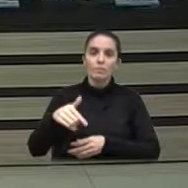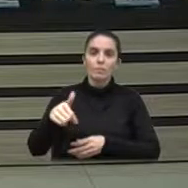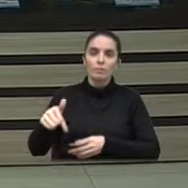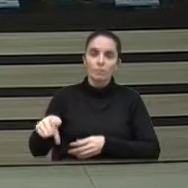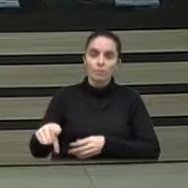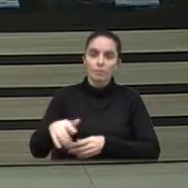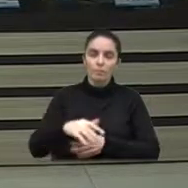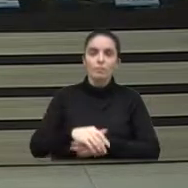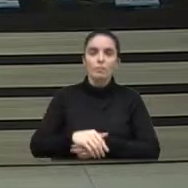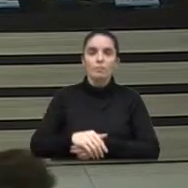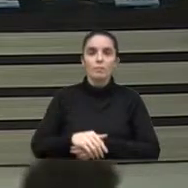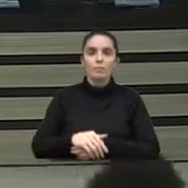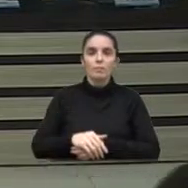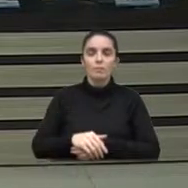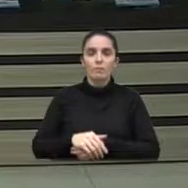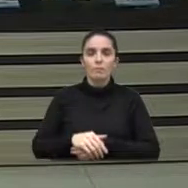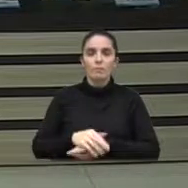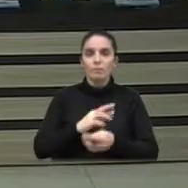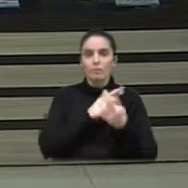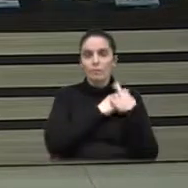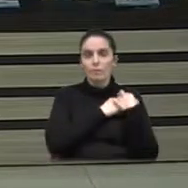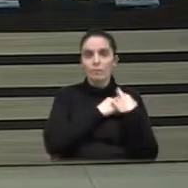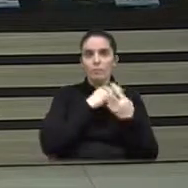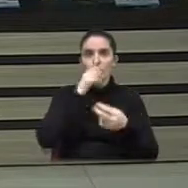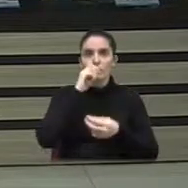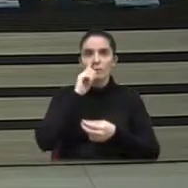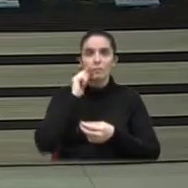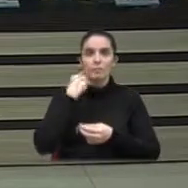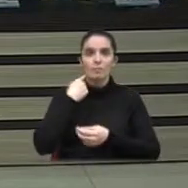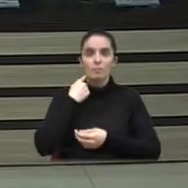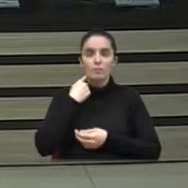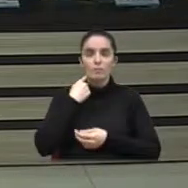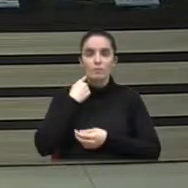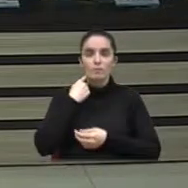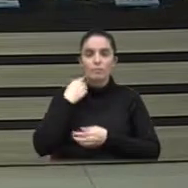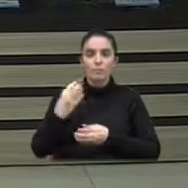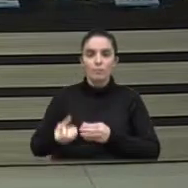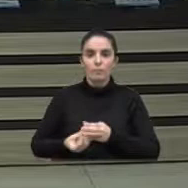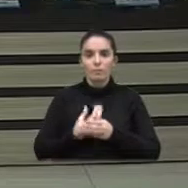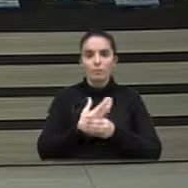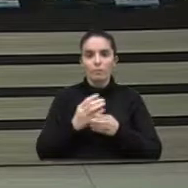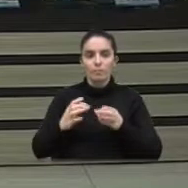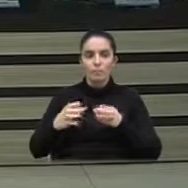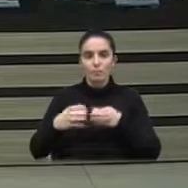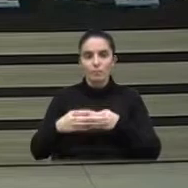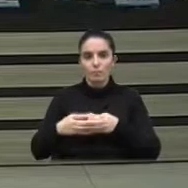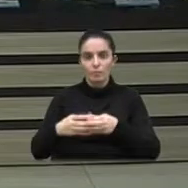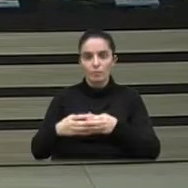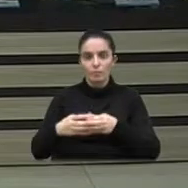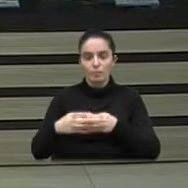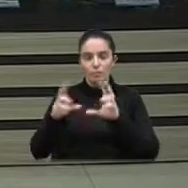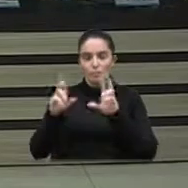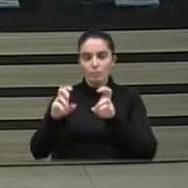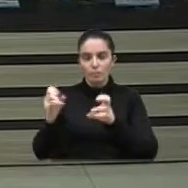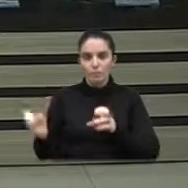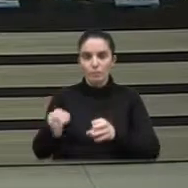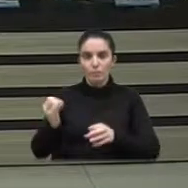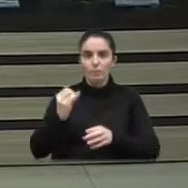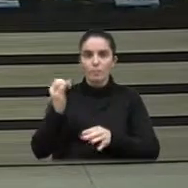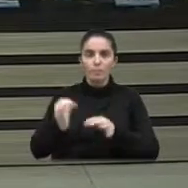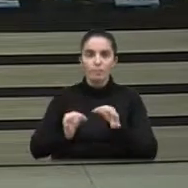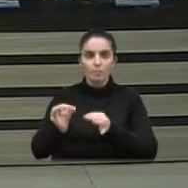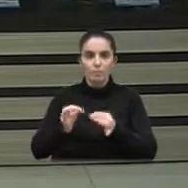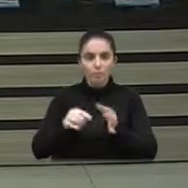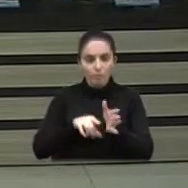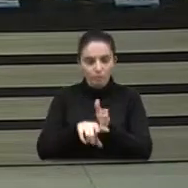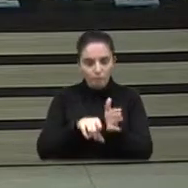44/2017, de autoria do vereador Newton César dos Santos, que cria a Comissão de Assuntos Relevantes para elaborar